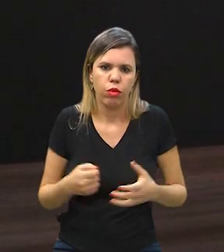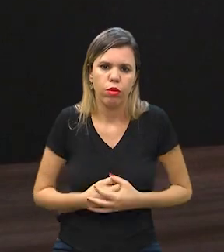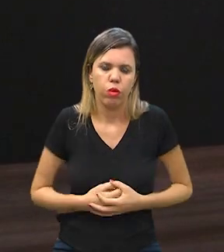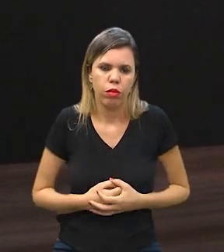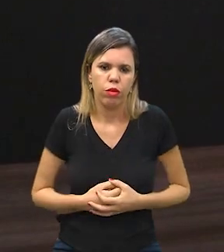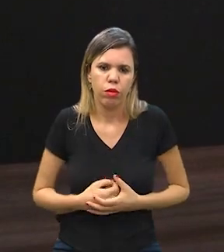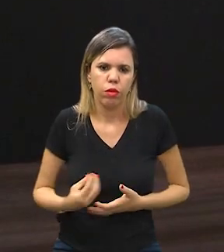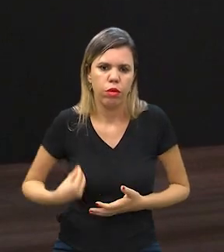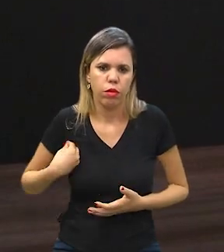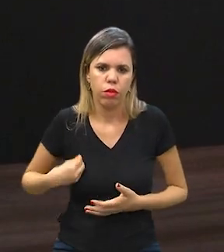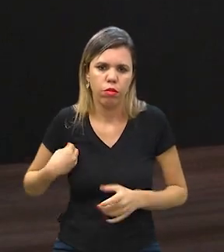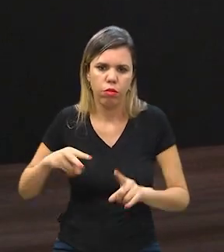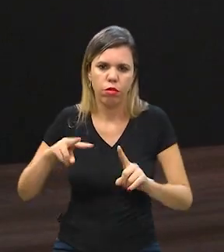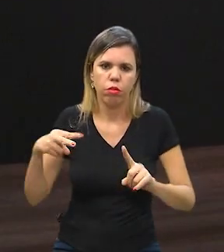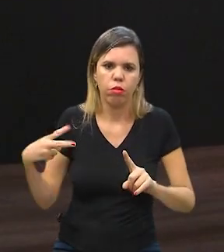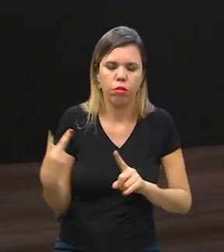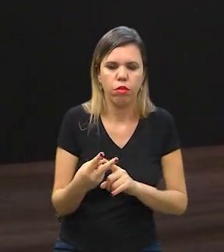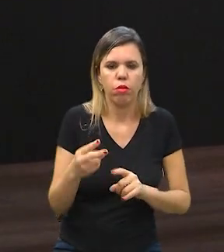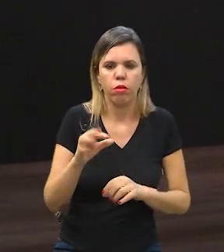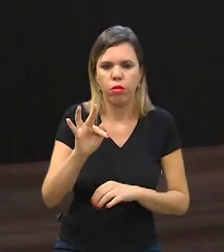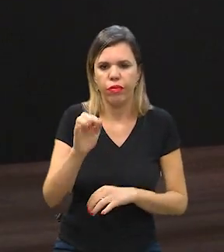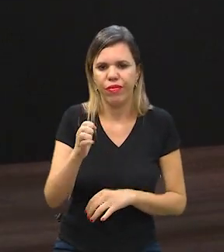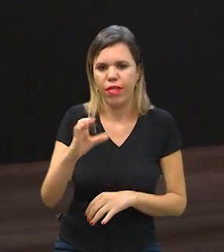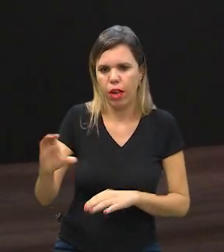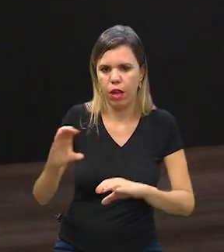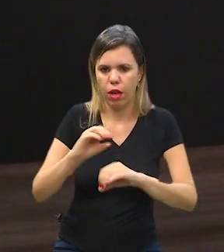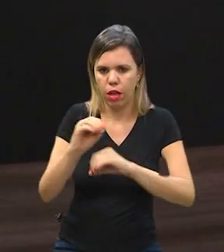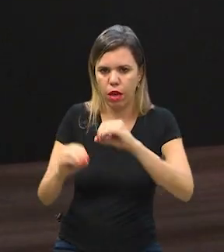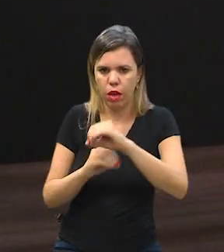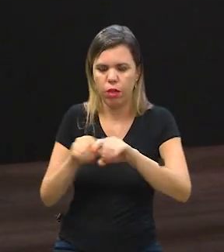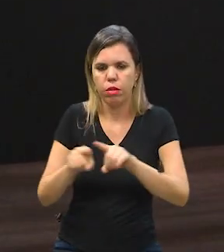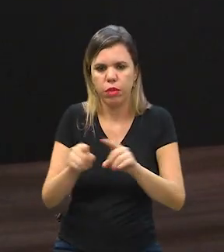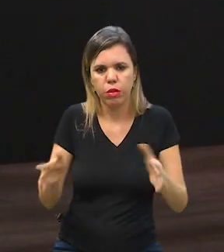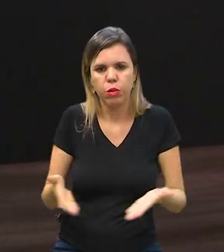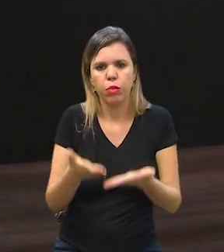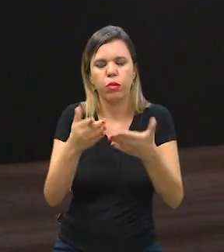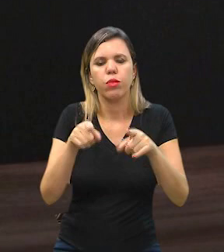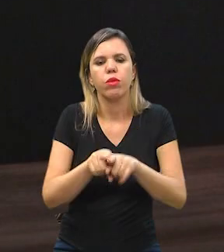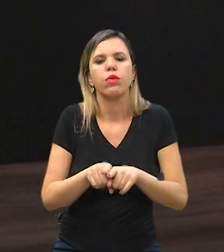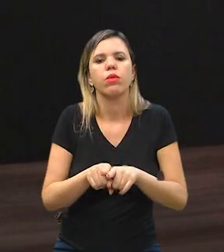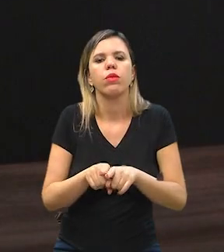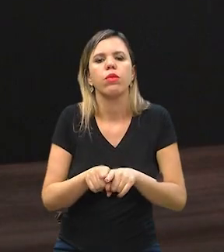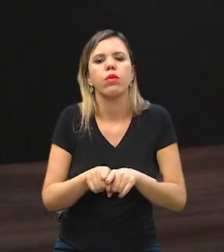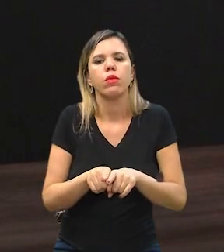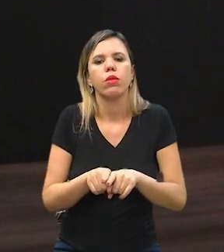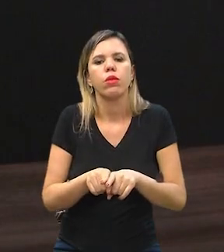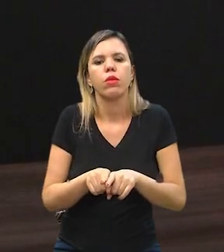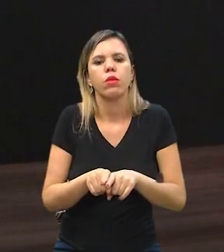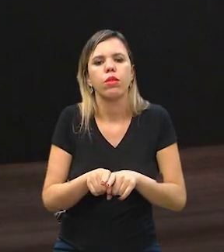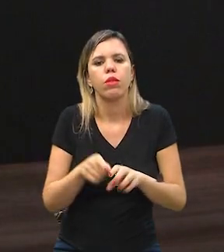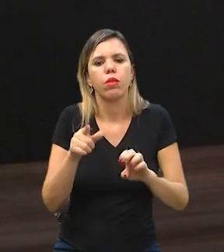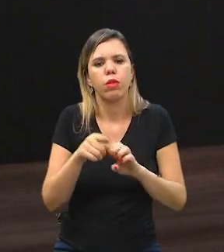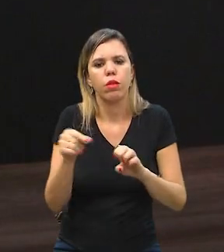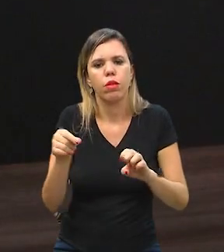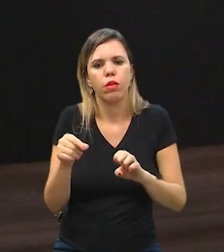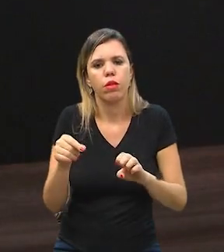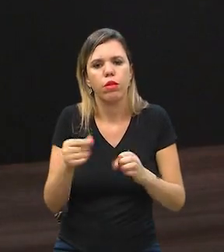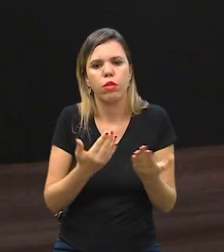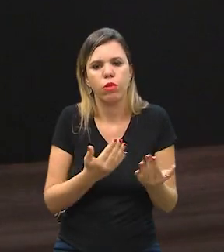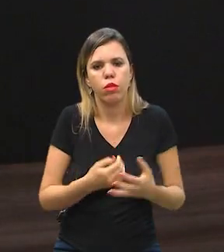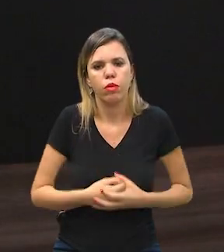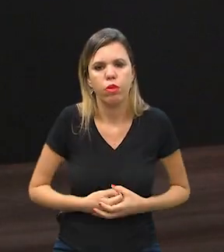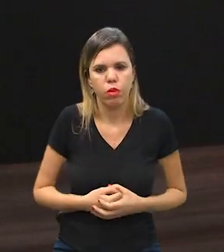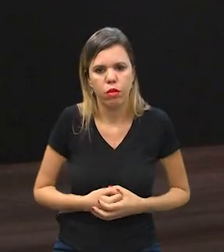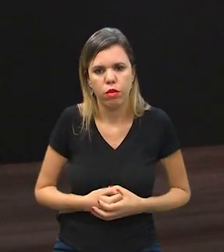acontece com grande parte, e existe essa expectativa da FEAC no sentido de promover aí as